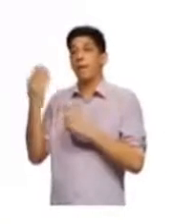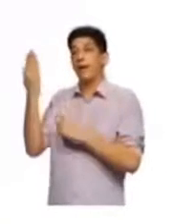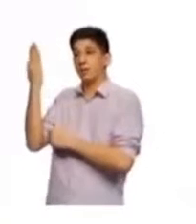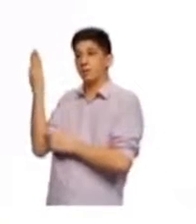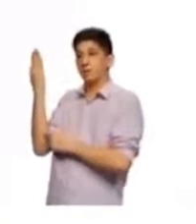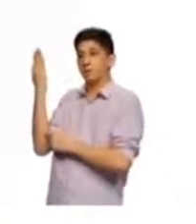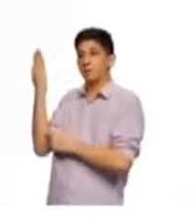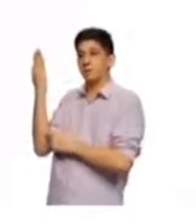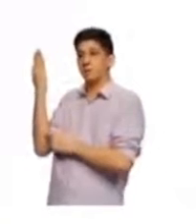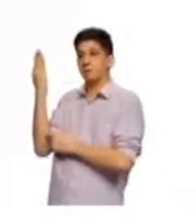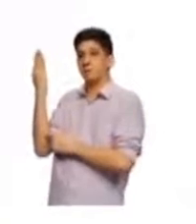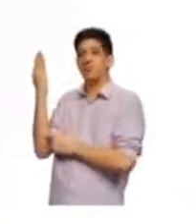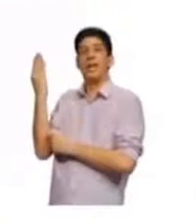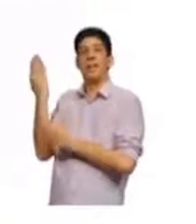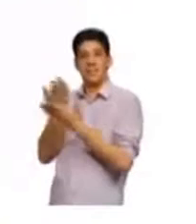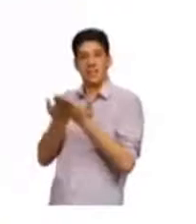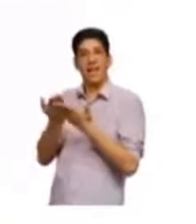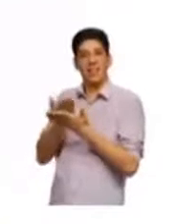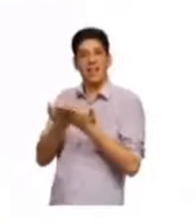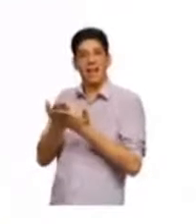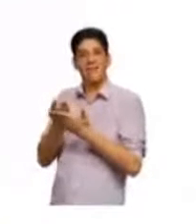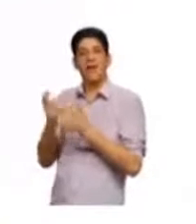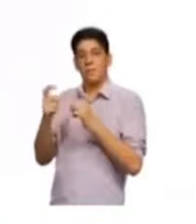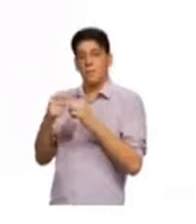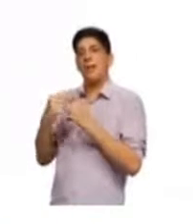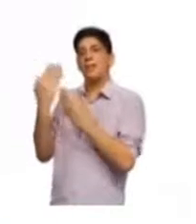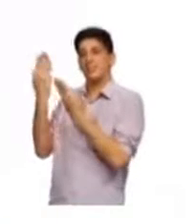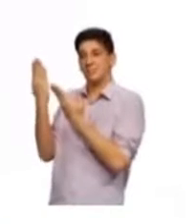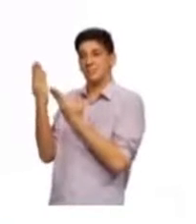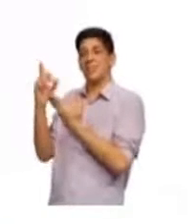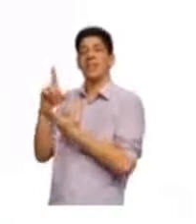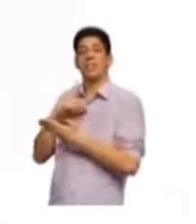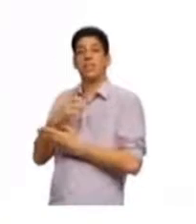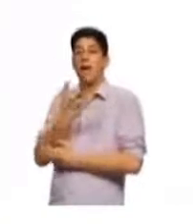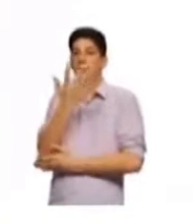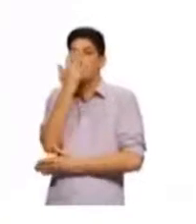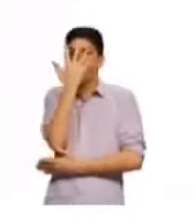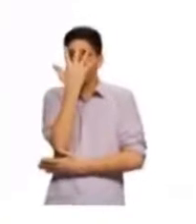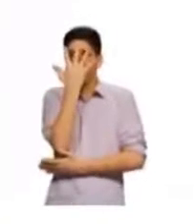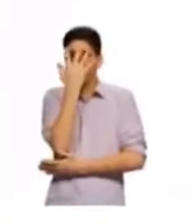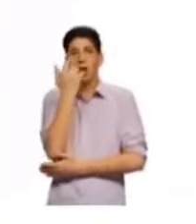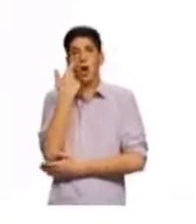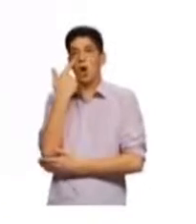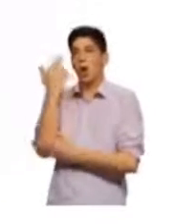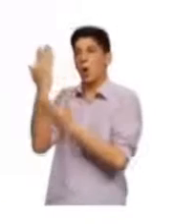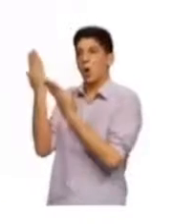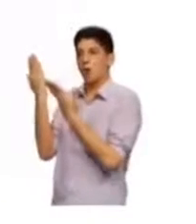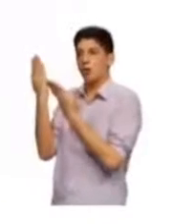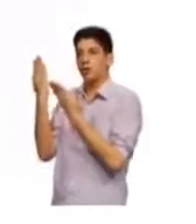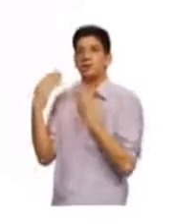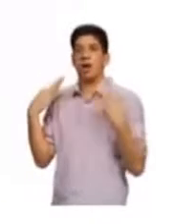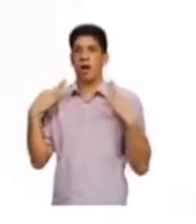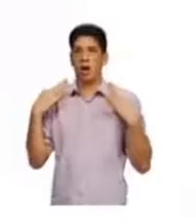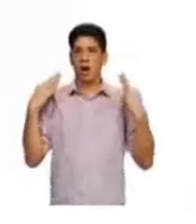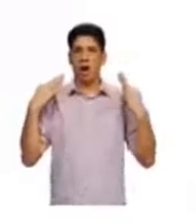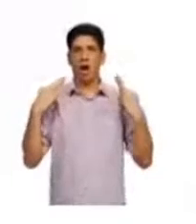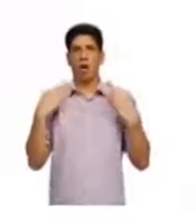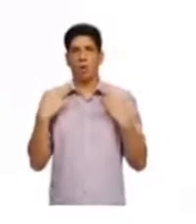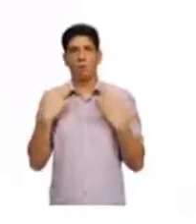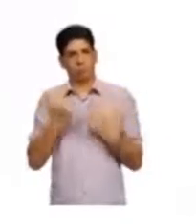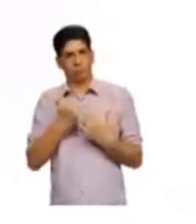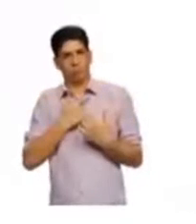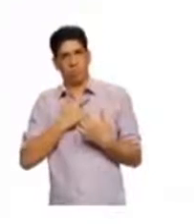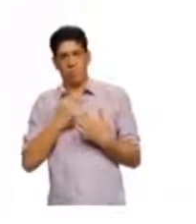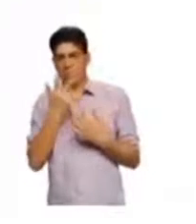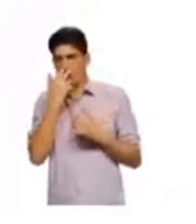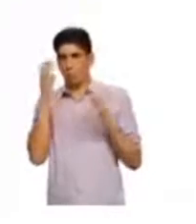que cuidavam a peste negra. Eles vestiam-se essa máscara e essas roupas todas assustadoras, porque